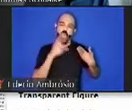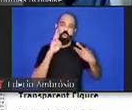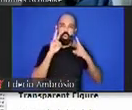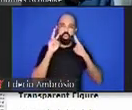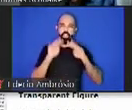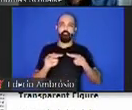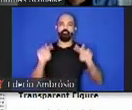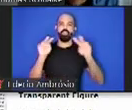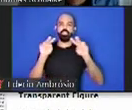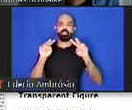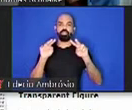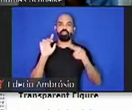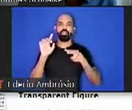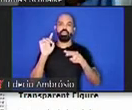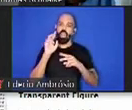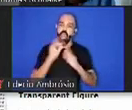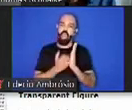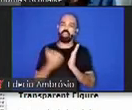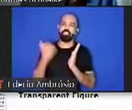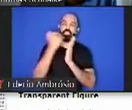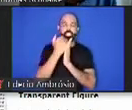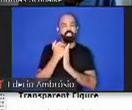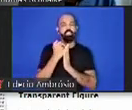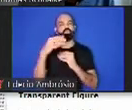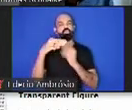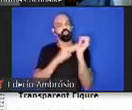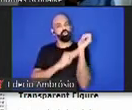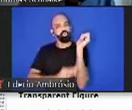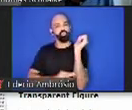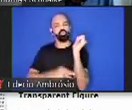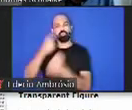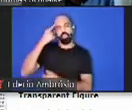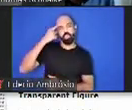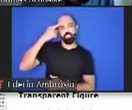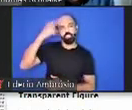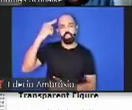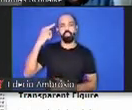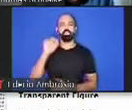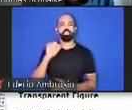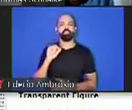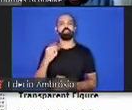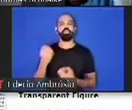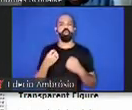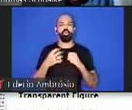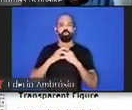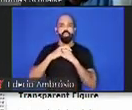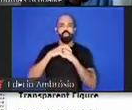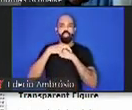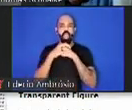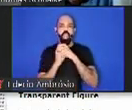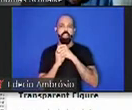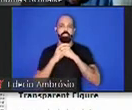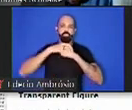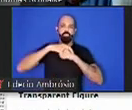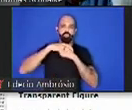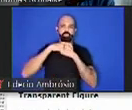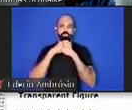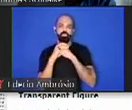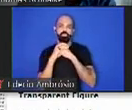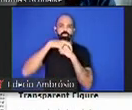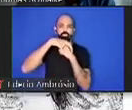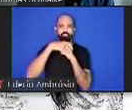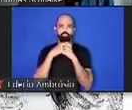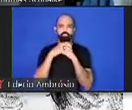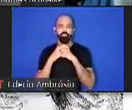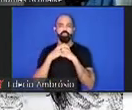dos músculos e nos dar uma ideia, então, das articulações e estruturas mais profundas e do